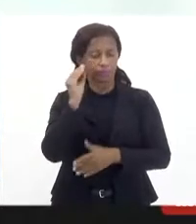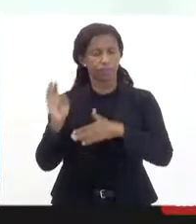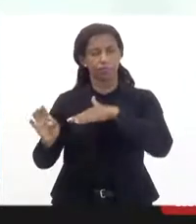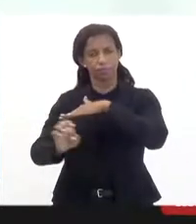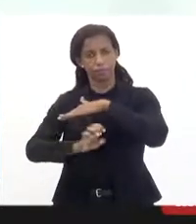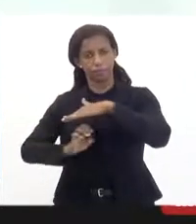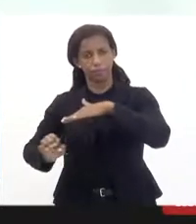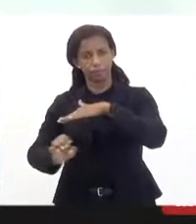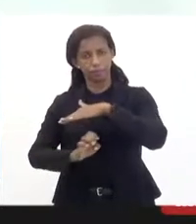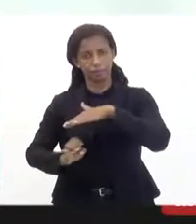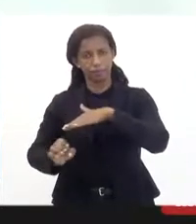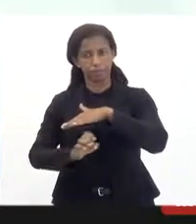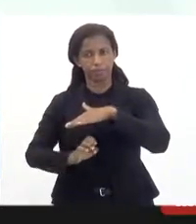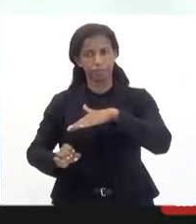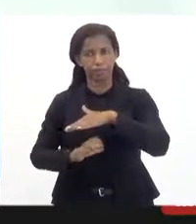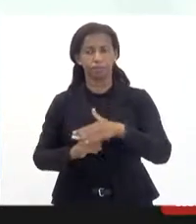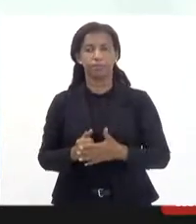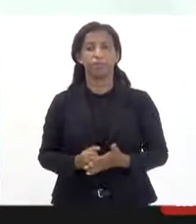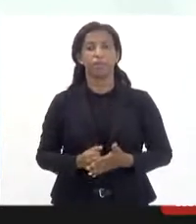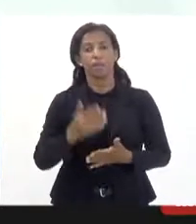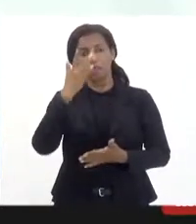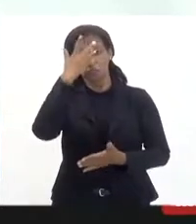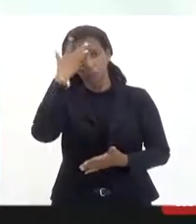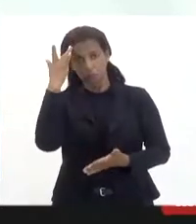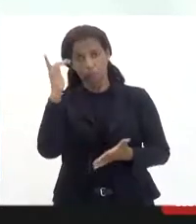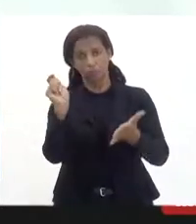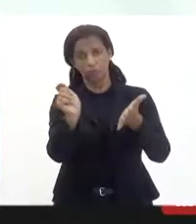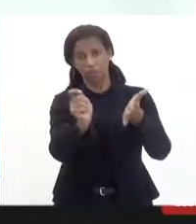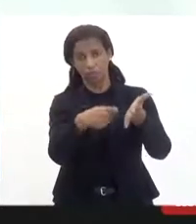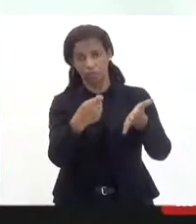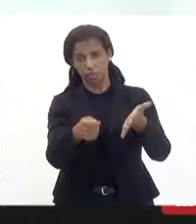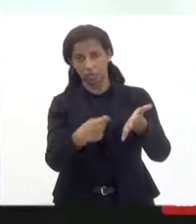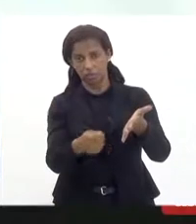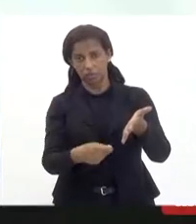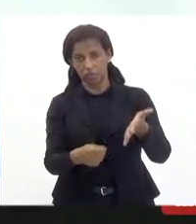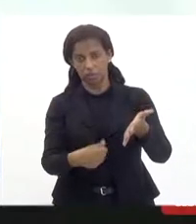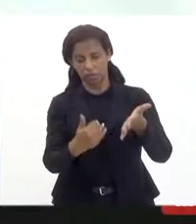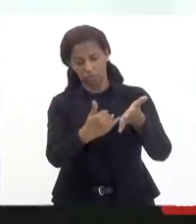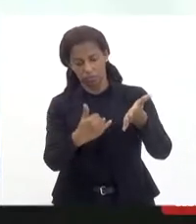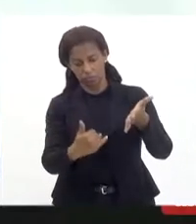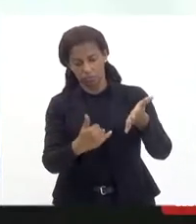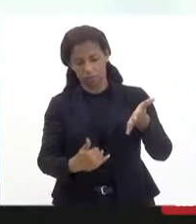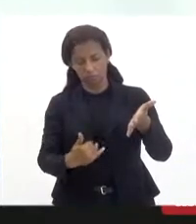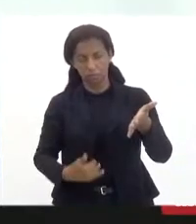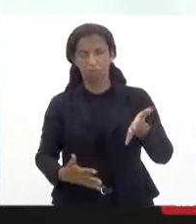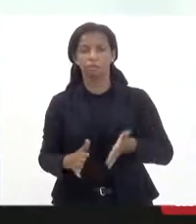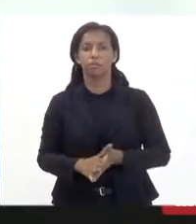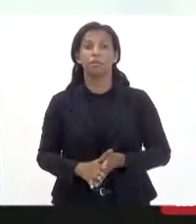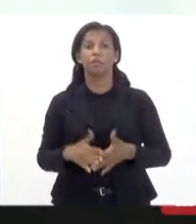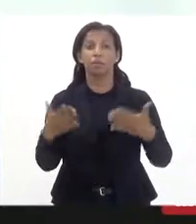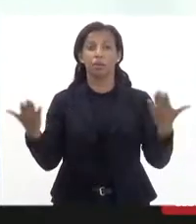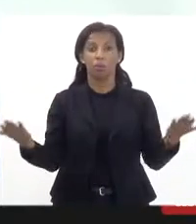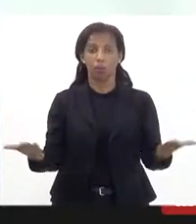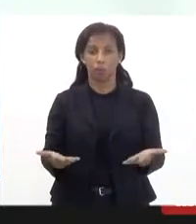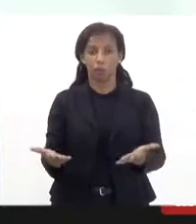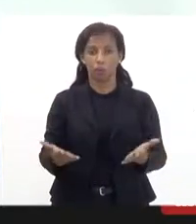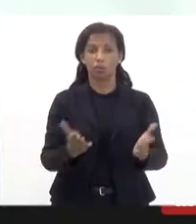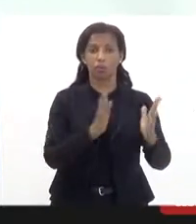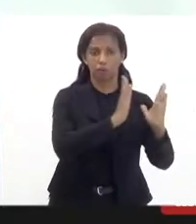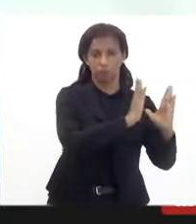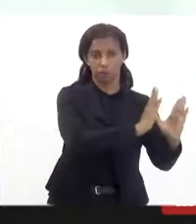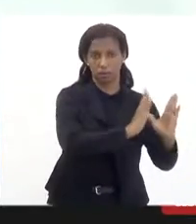que forem se inscrever. Então, será essa a rotina